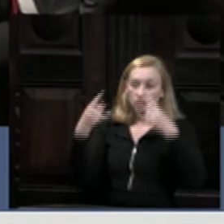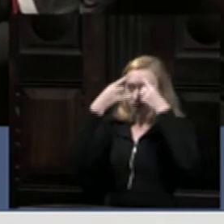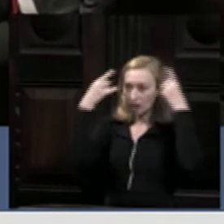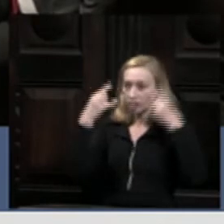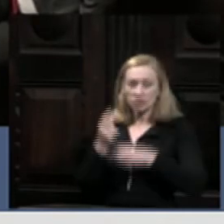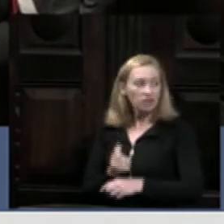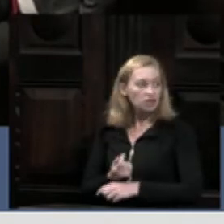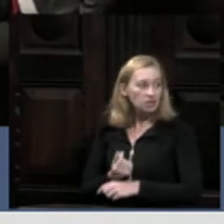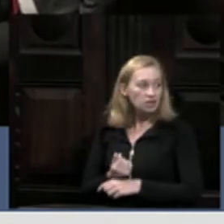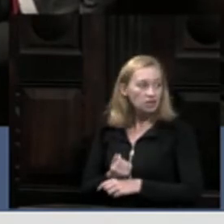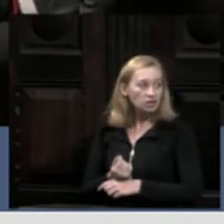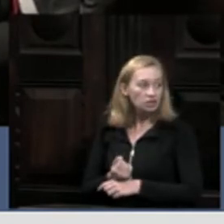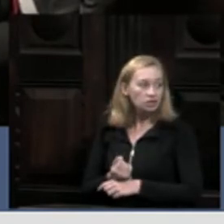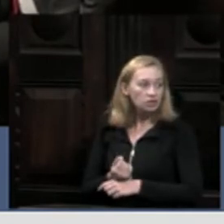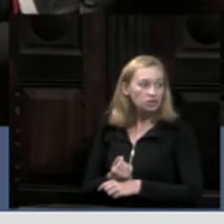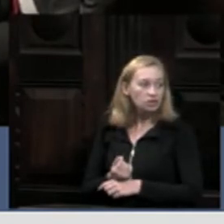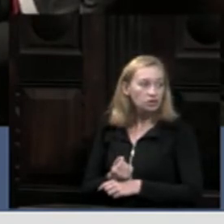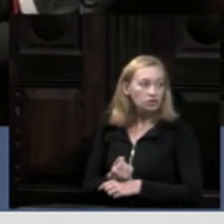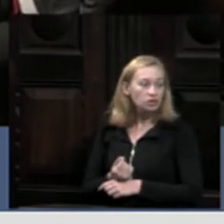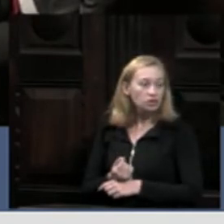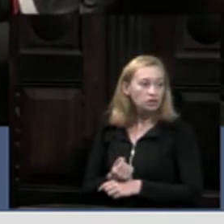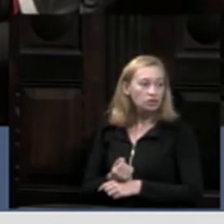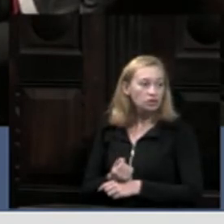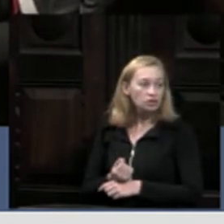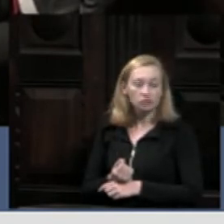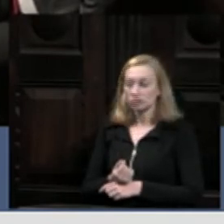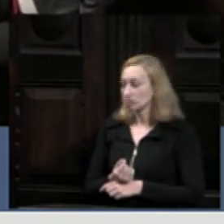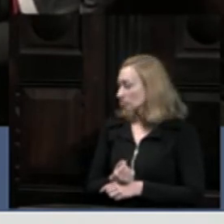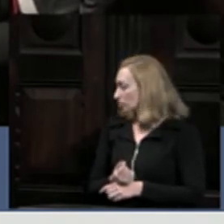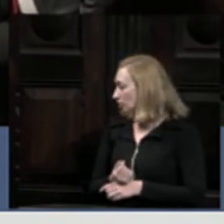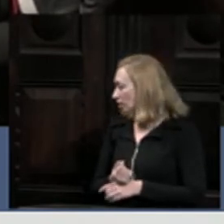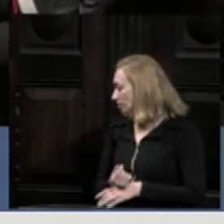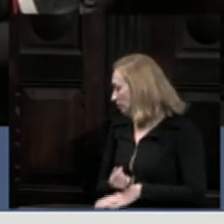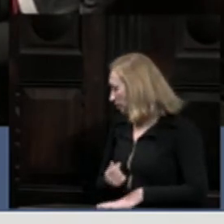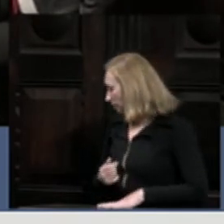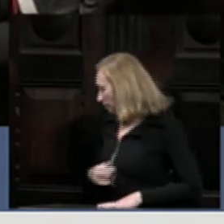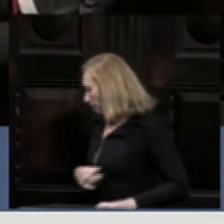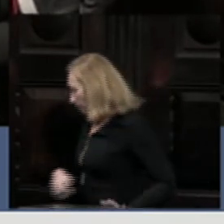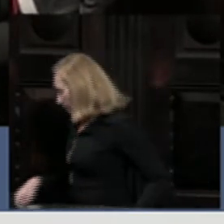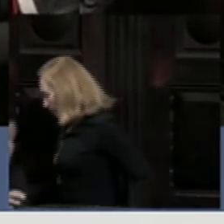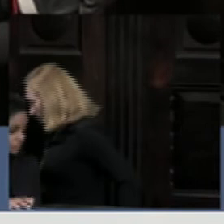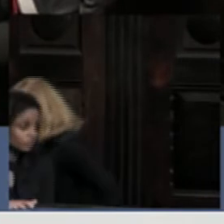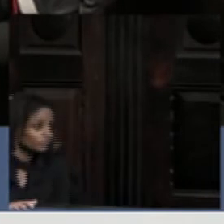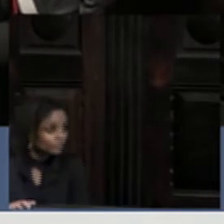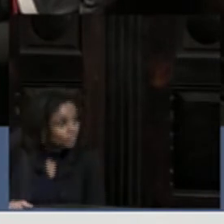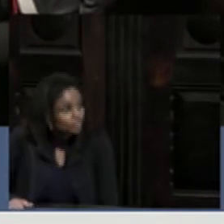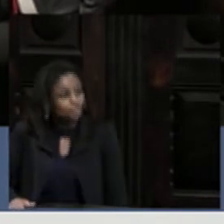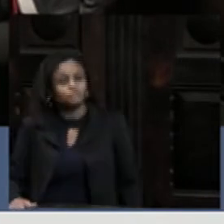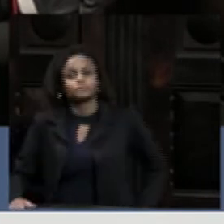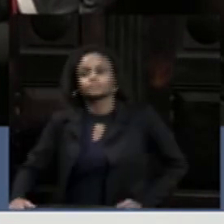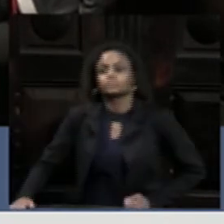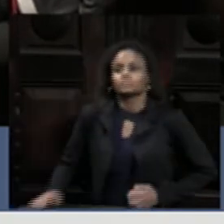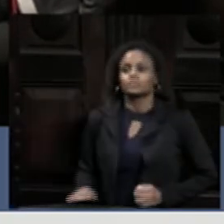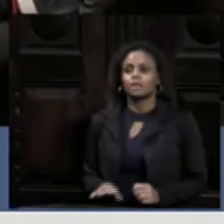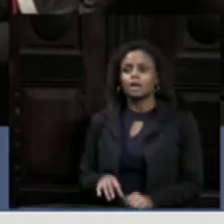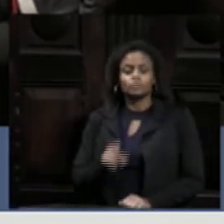capitalizado com os recursos que são originados da